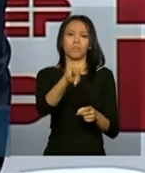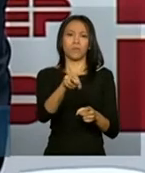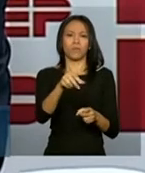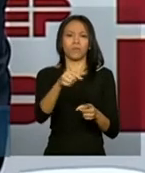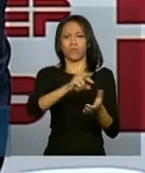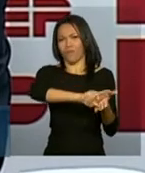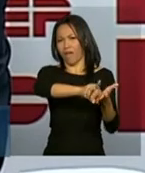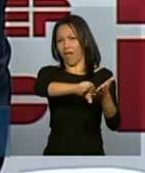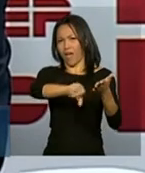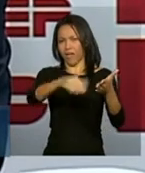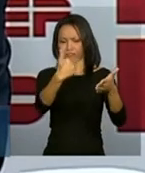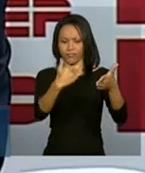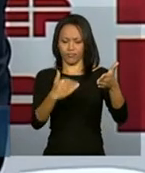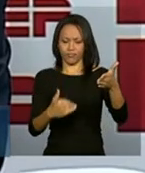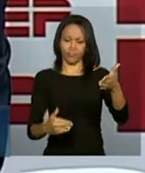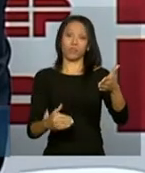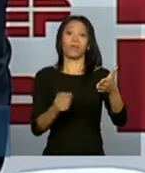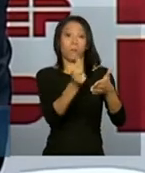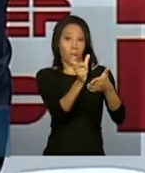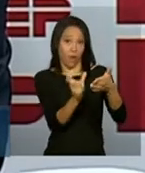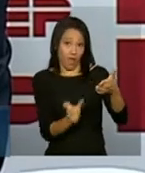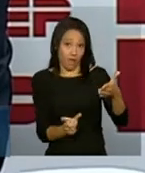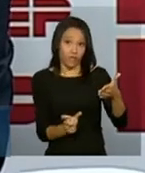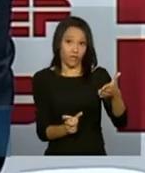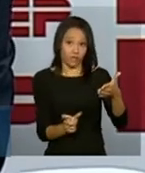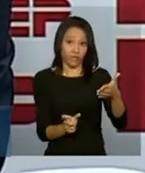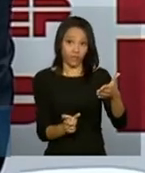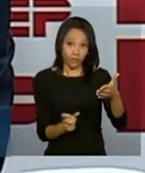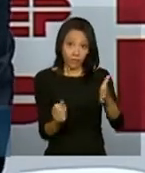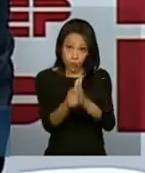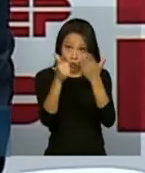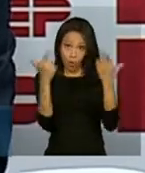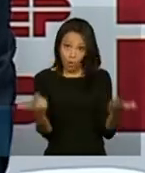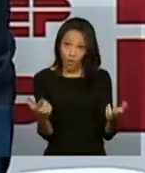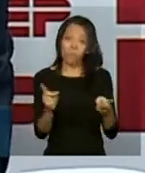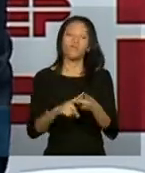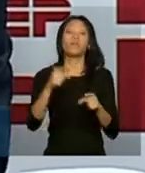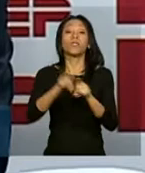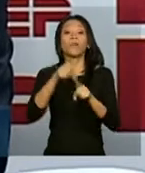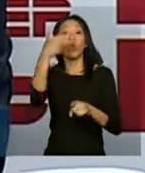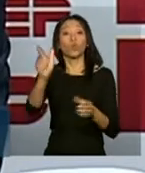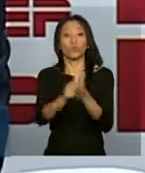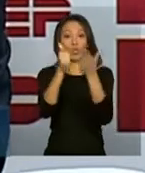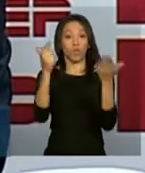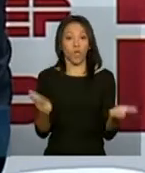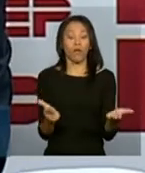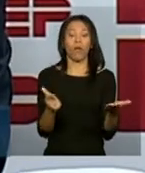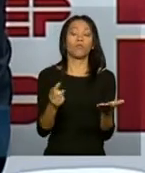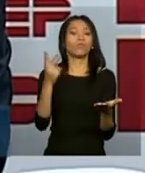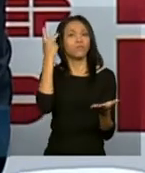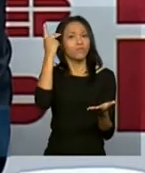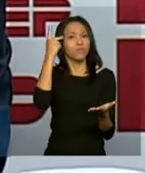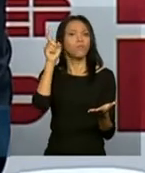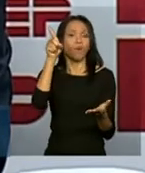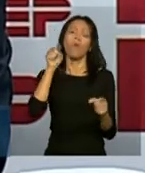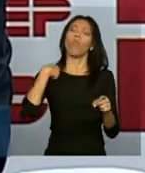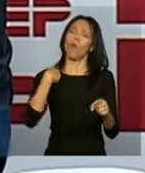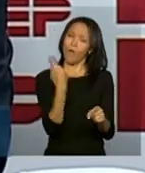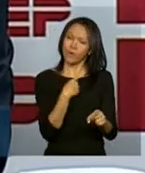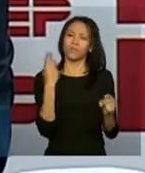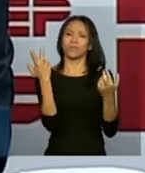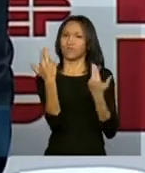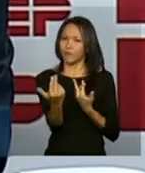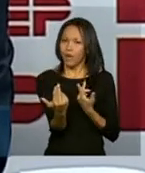134.394 citações, gasolina com Z no Globo. No jornal Folha de São Paulo, nós encontramos da